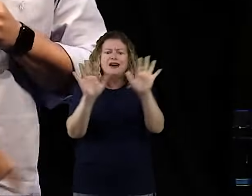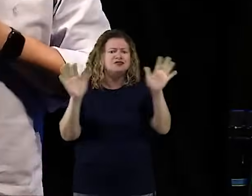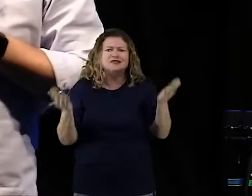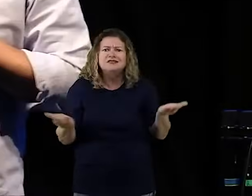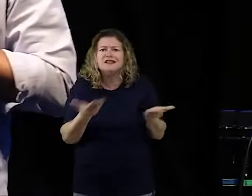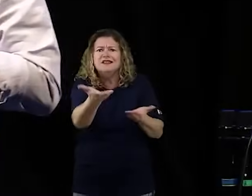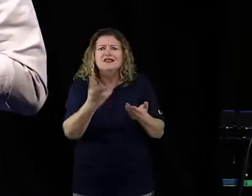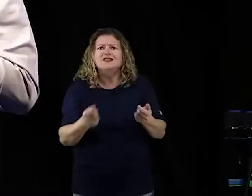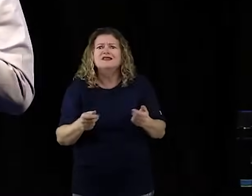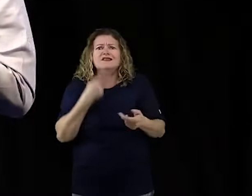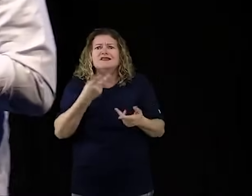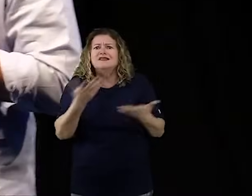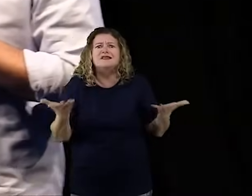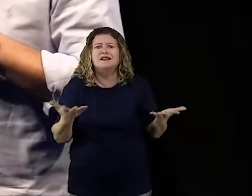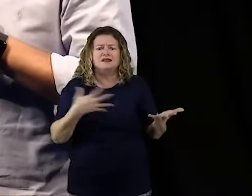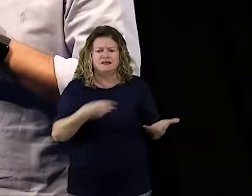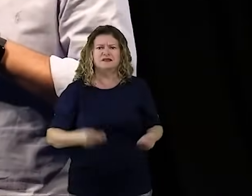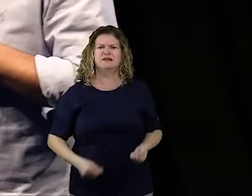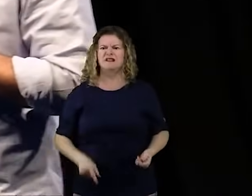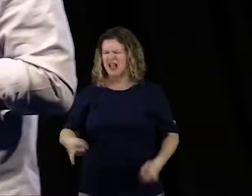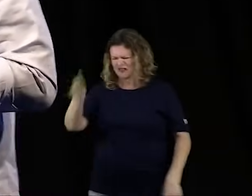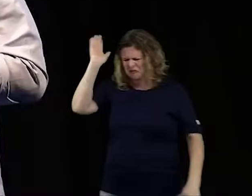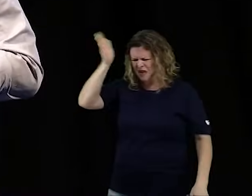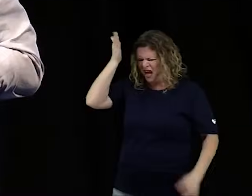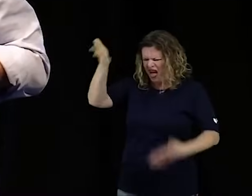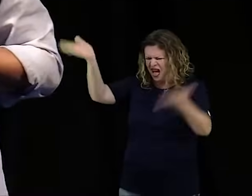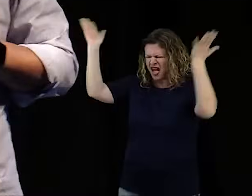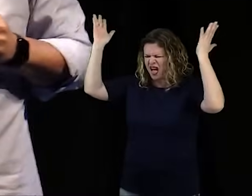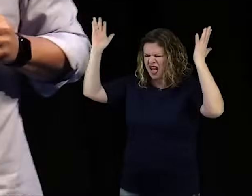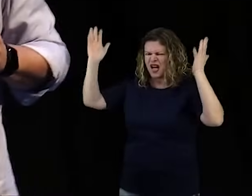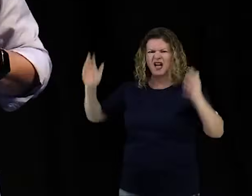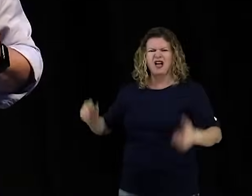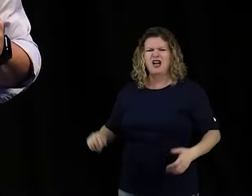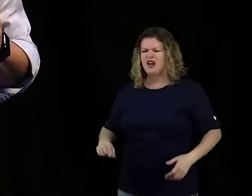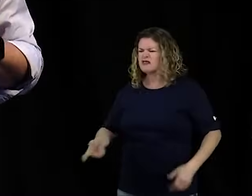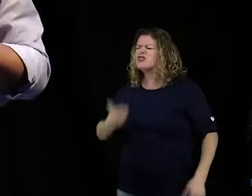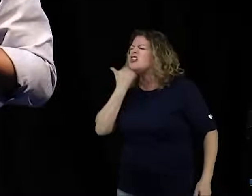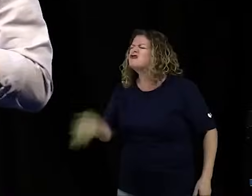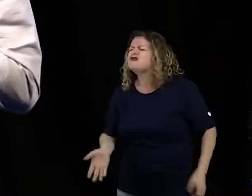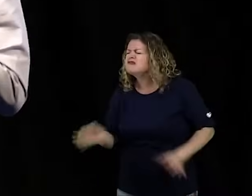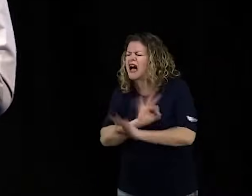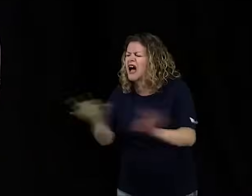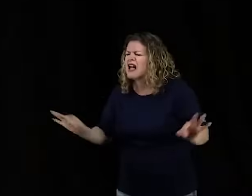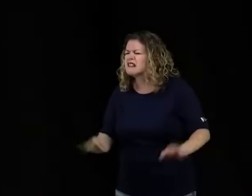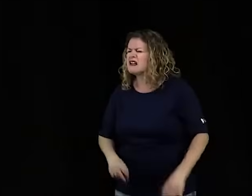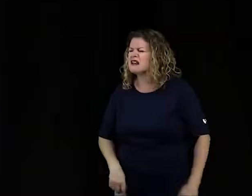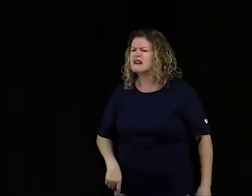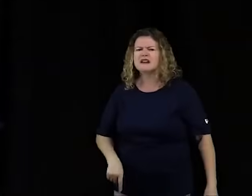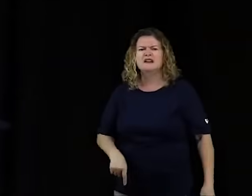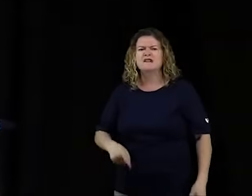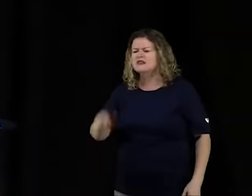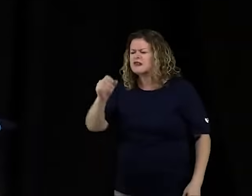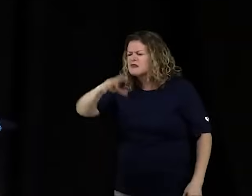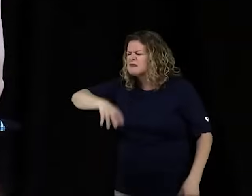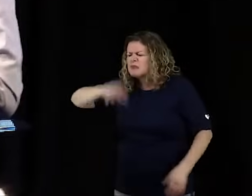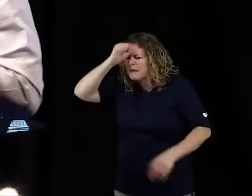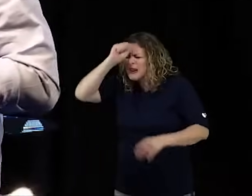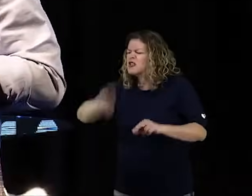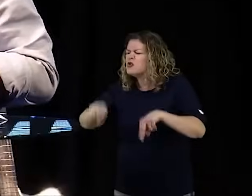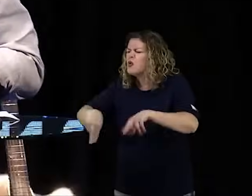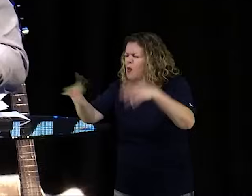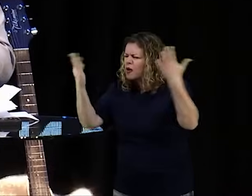nossos filhos seu miserável são palavras duras Seu burro seu ignorante seu